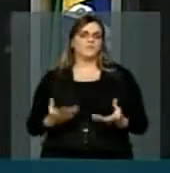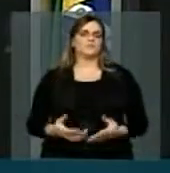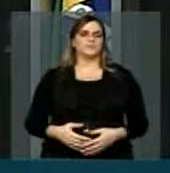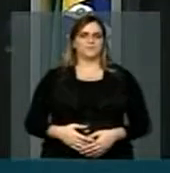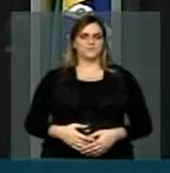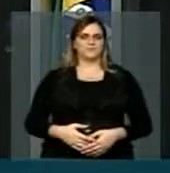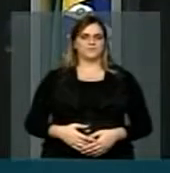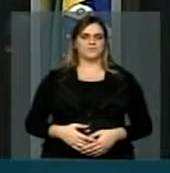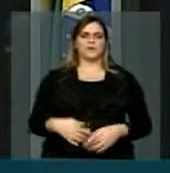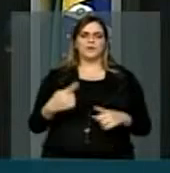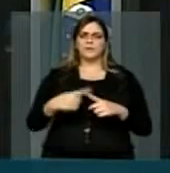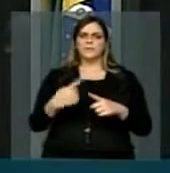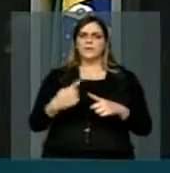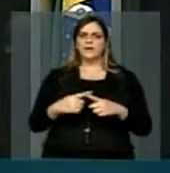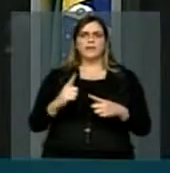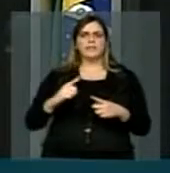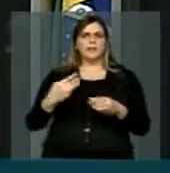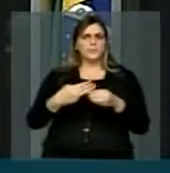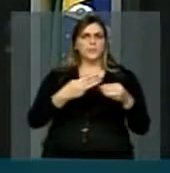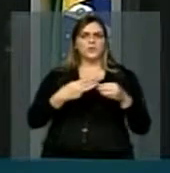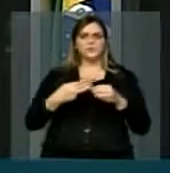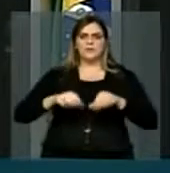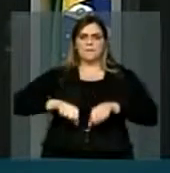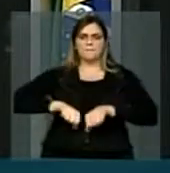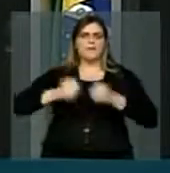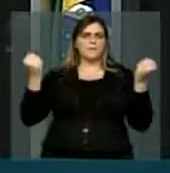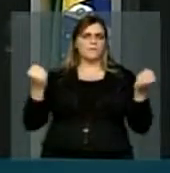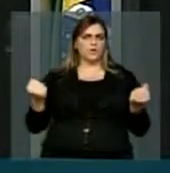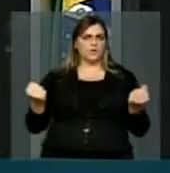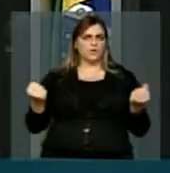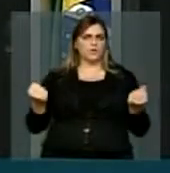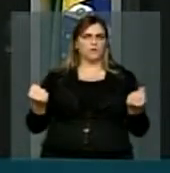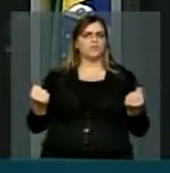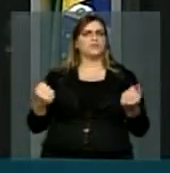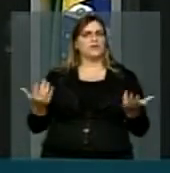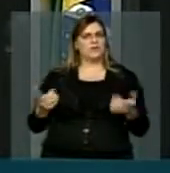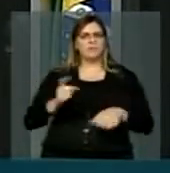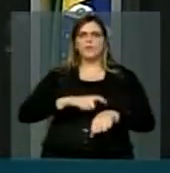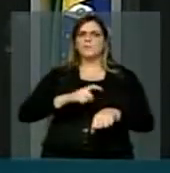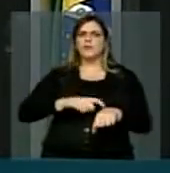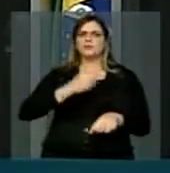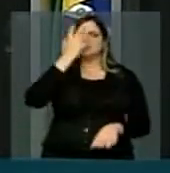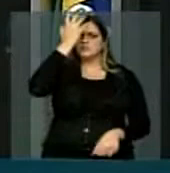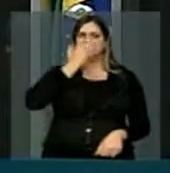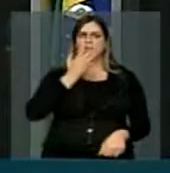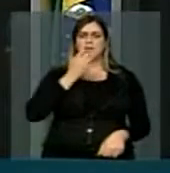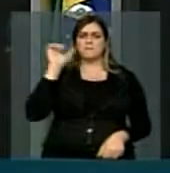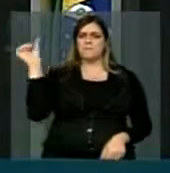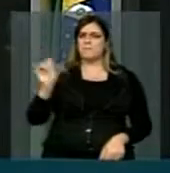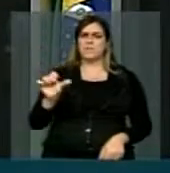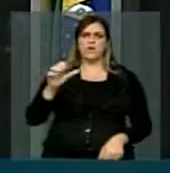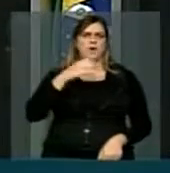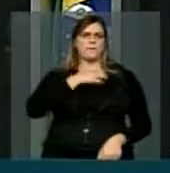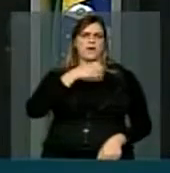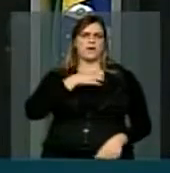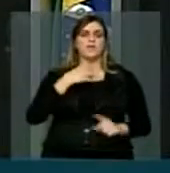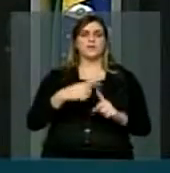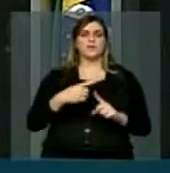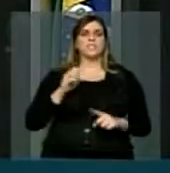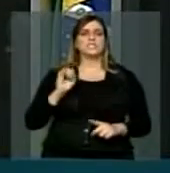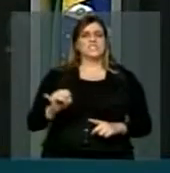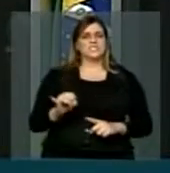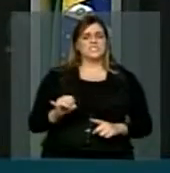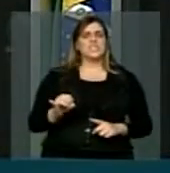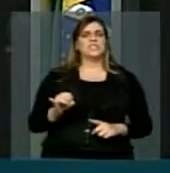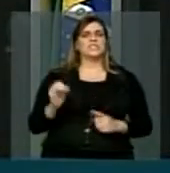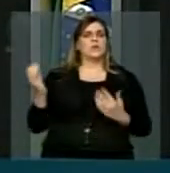basicamente falência dos municípios brasileiros. A situação é crítica, na Bahia ainda mais, porque se juntar-se